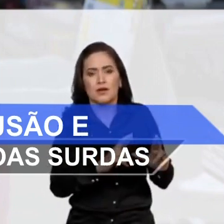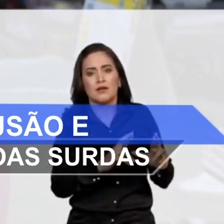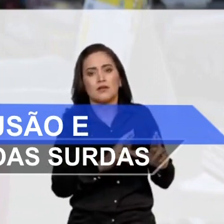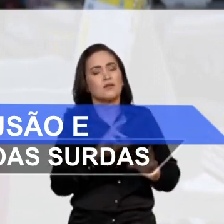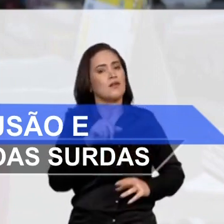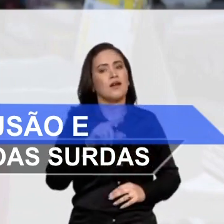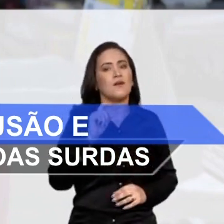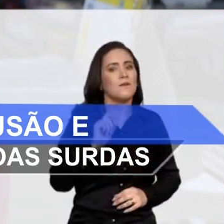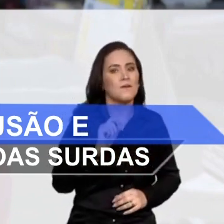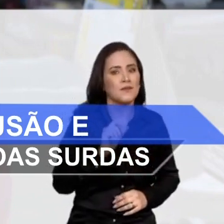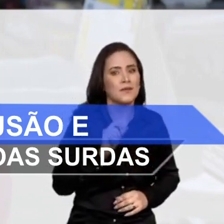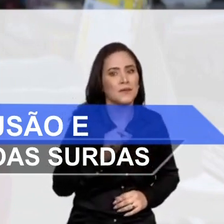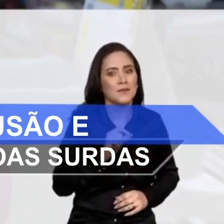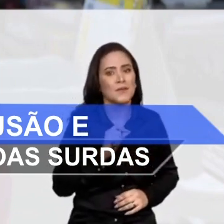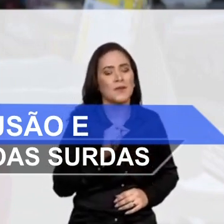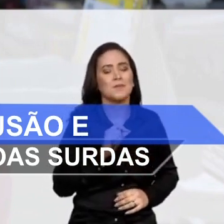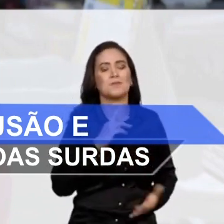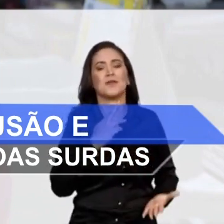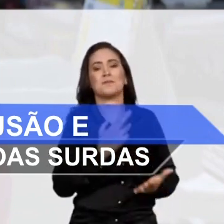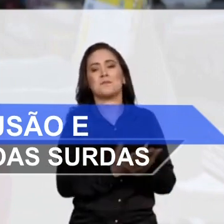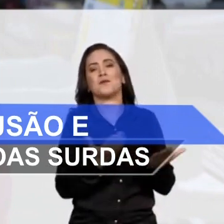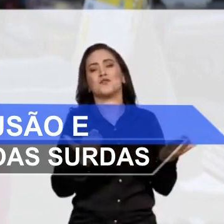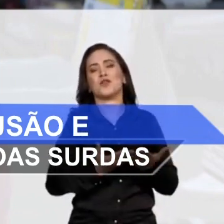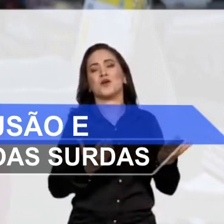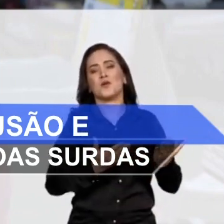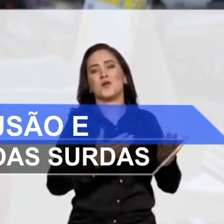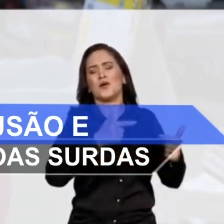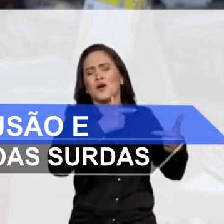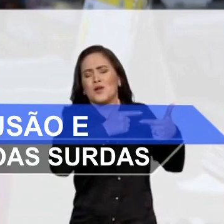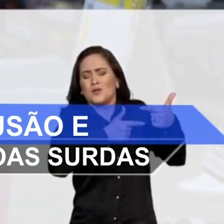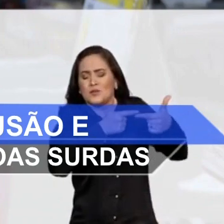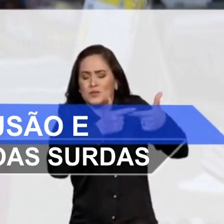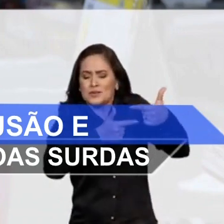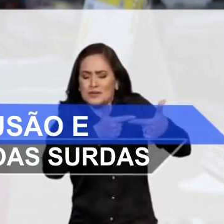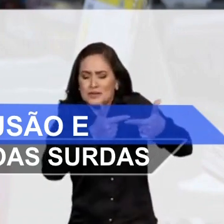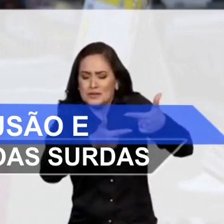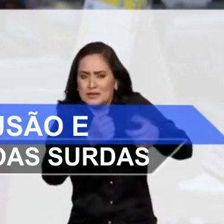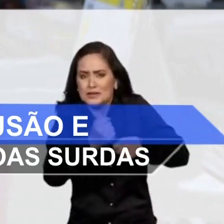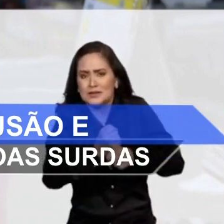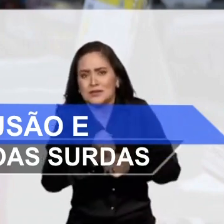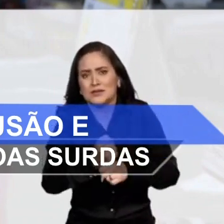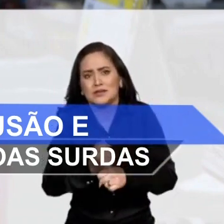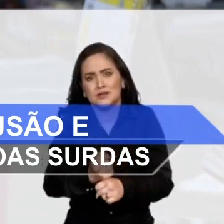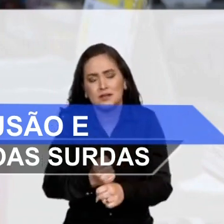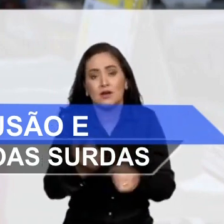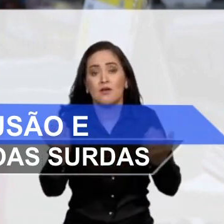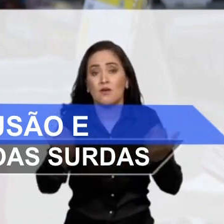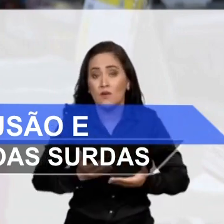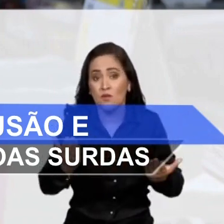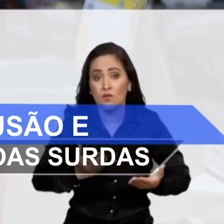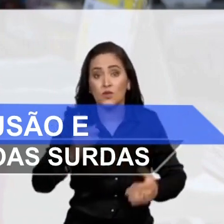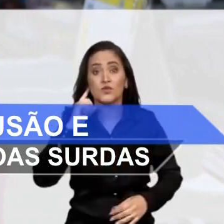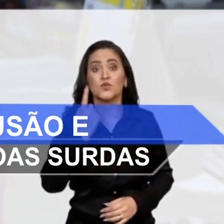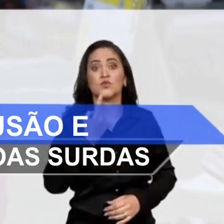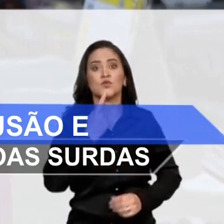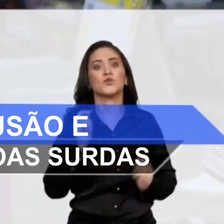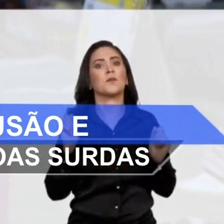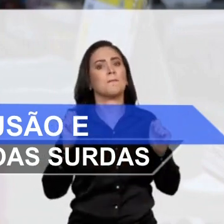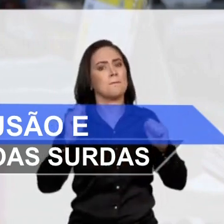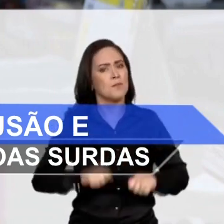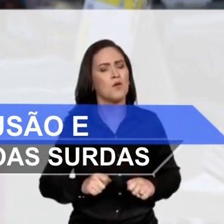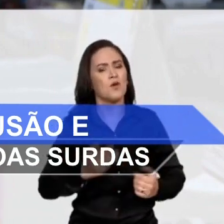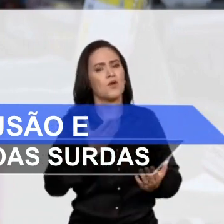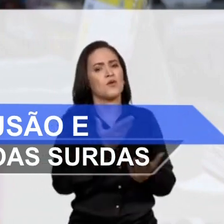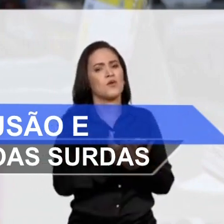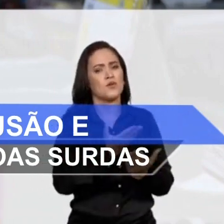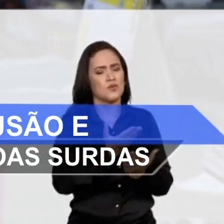respeitada, né, é resposta de uma luta que vem de muitos anos, né? Então, hoje, o surdo ter a